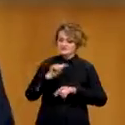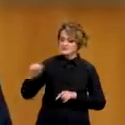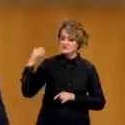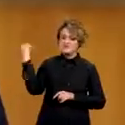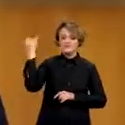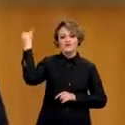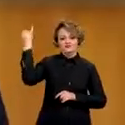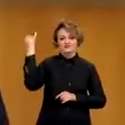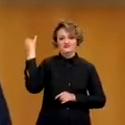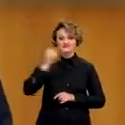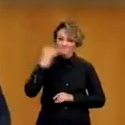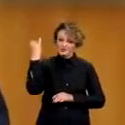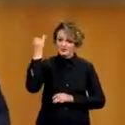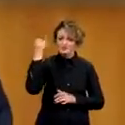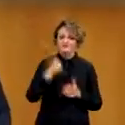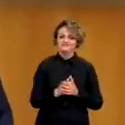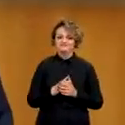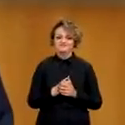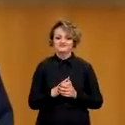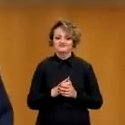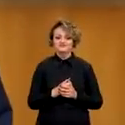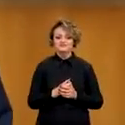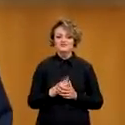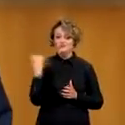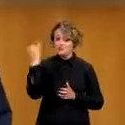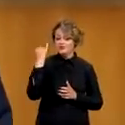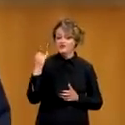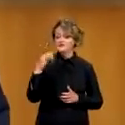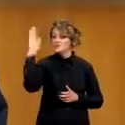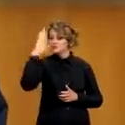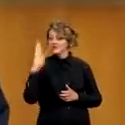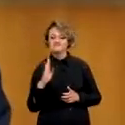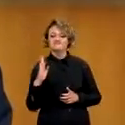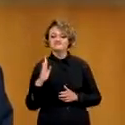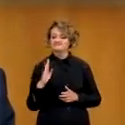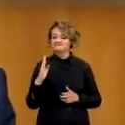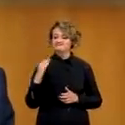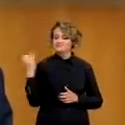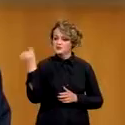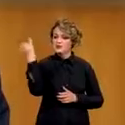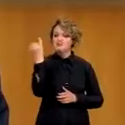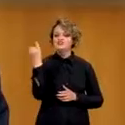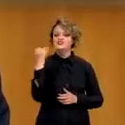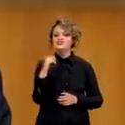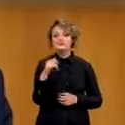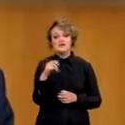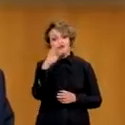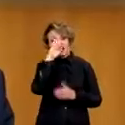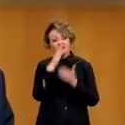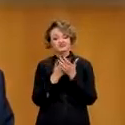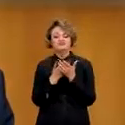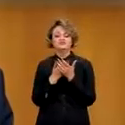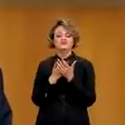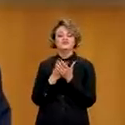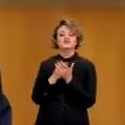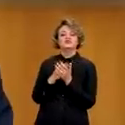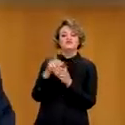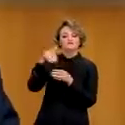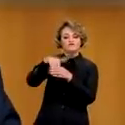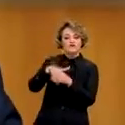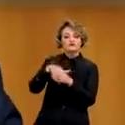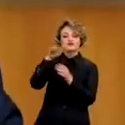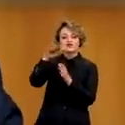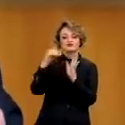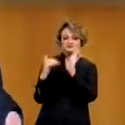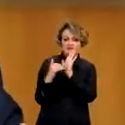para o Brasil. Uhum. Não foi importante para o governo, foi importante para o Brasil. E eu espero que o Senado repita a votação da Câmara.